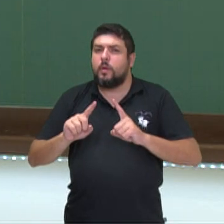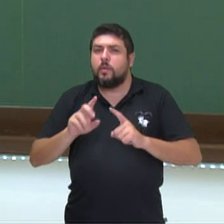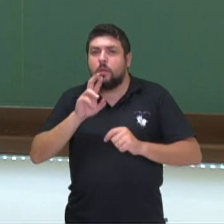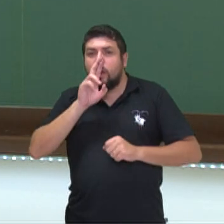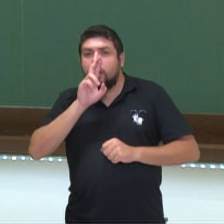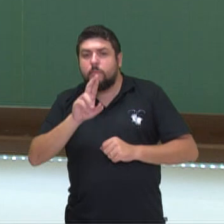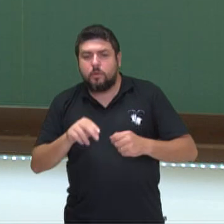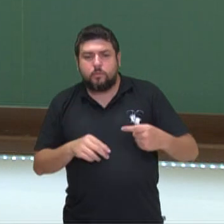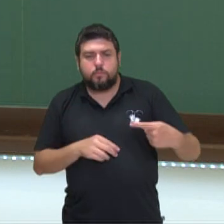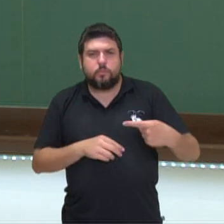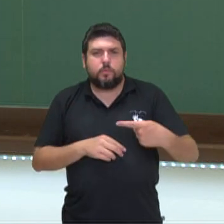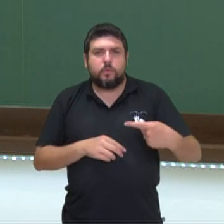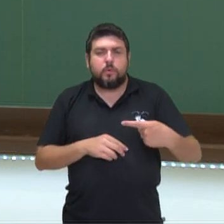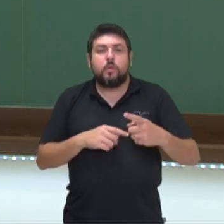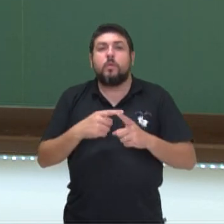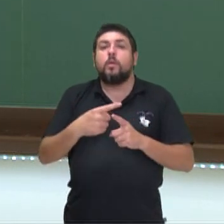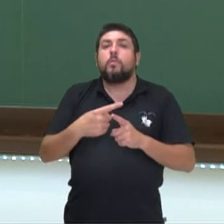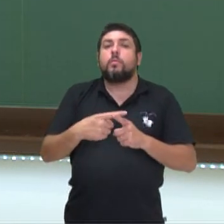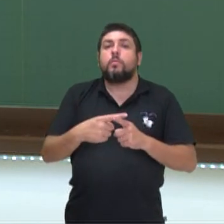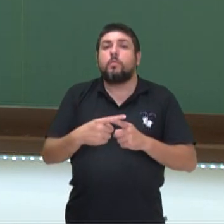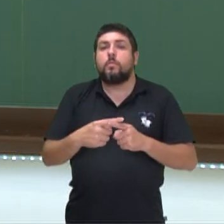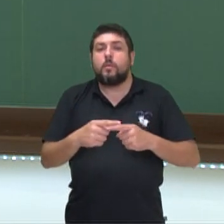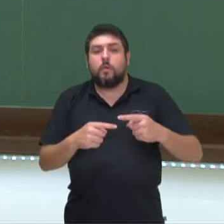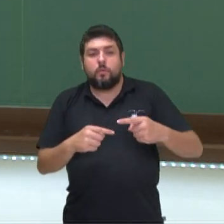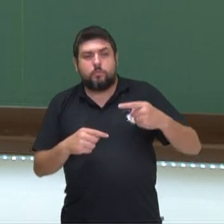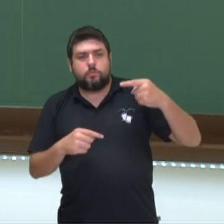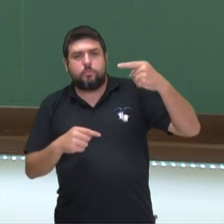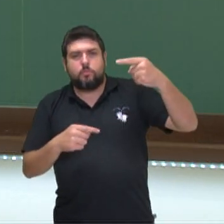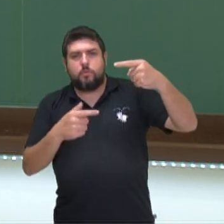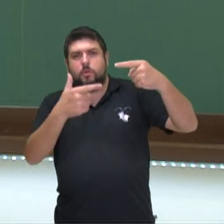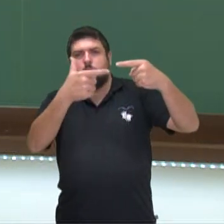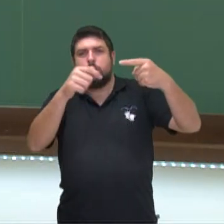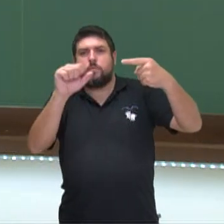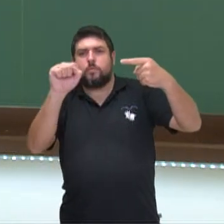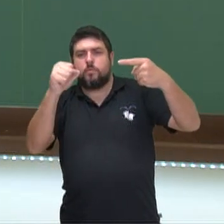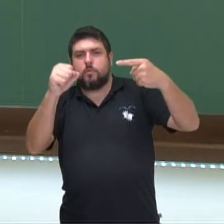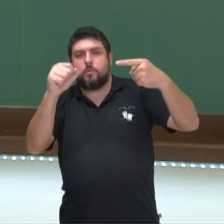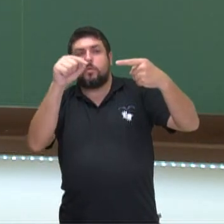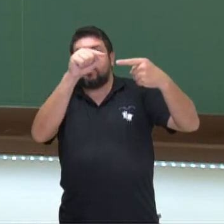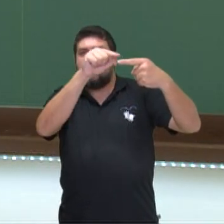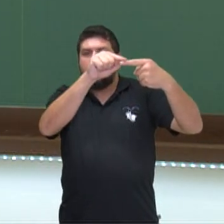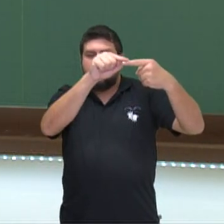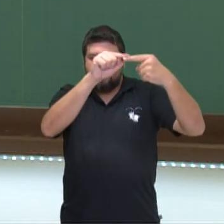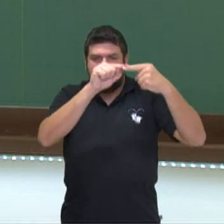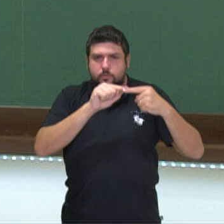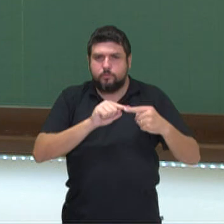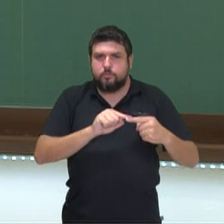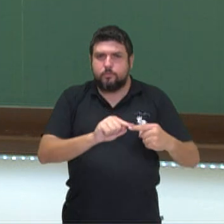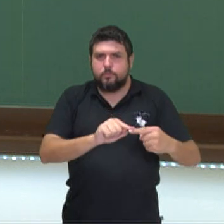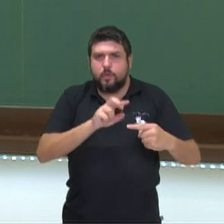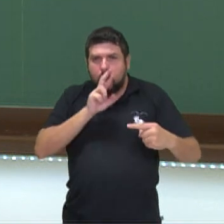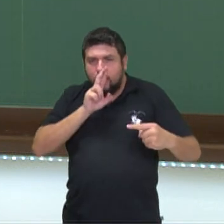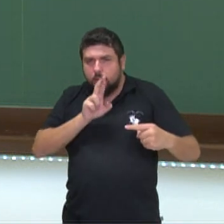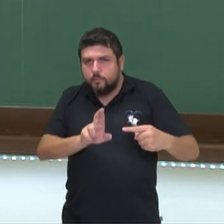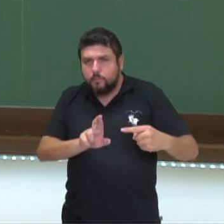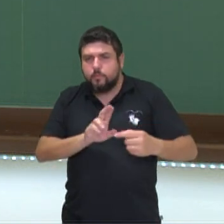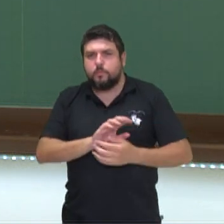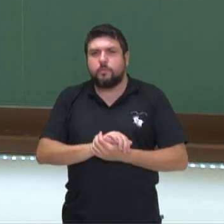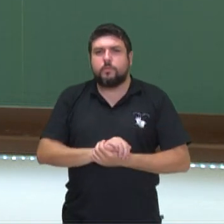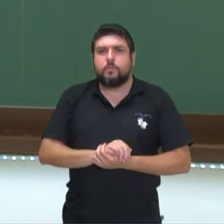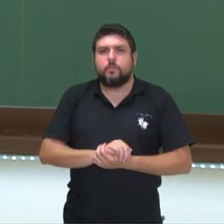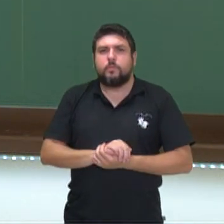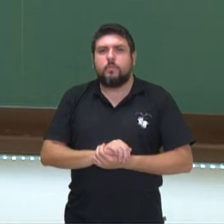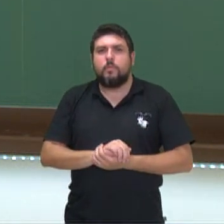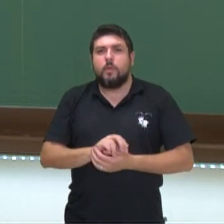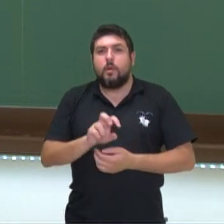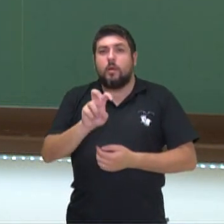menos 84, porque o 28 é negativo, né? E aqui, 56 vezes 1, todo